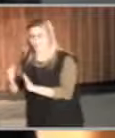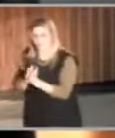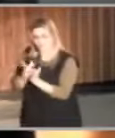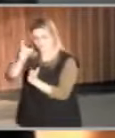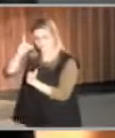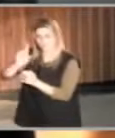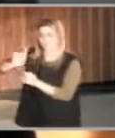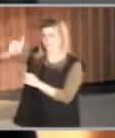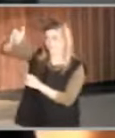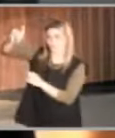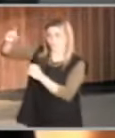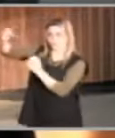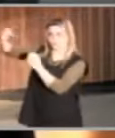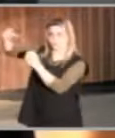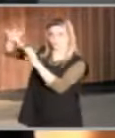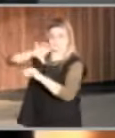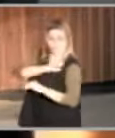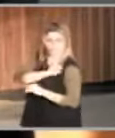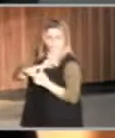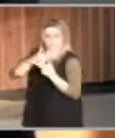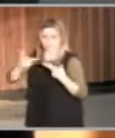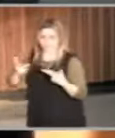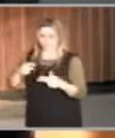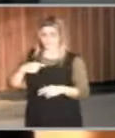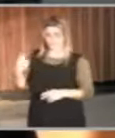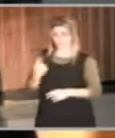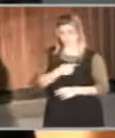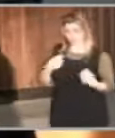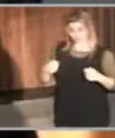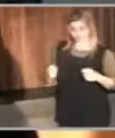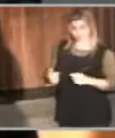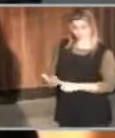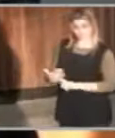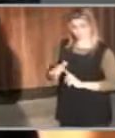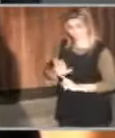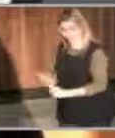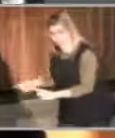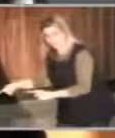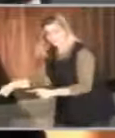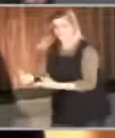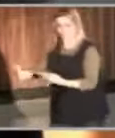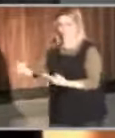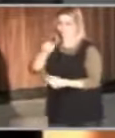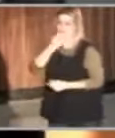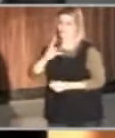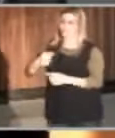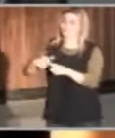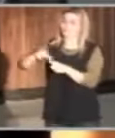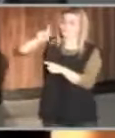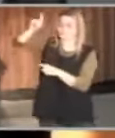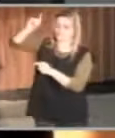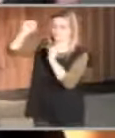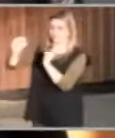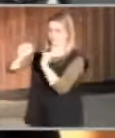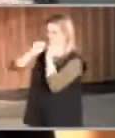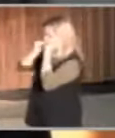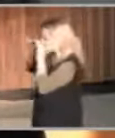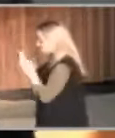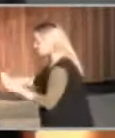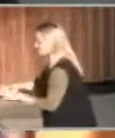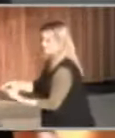certeza homens e mulheres de bem vão surgir nessa terra e Deus vai abençoá-los e eles